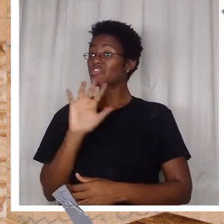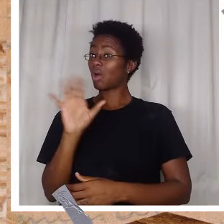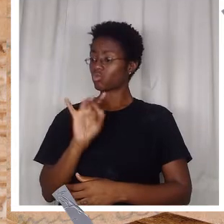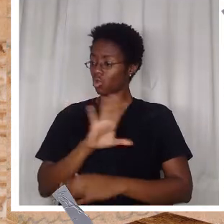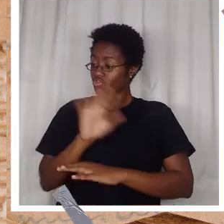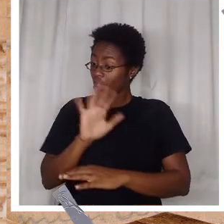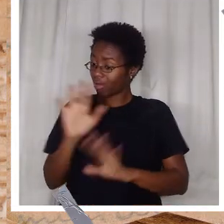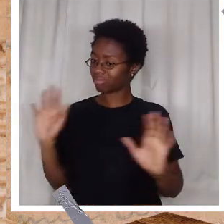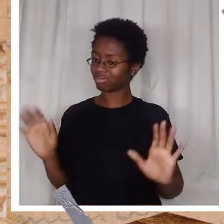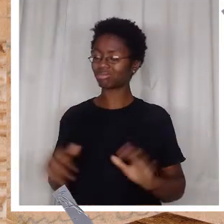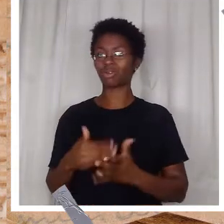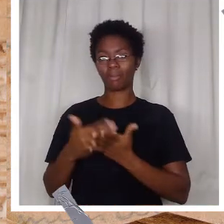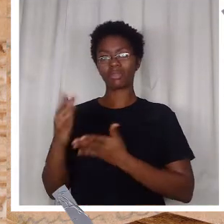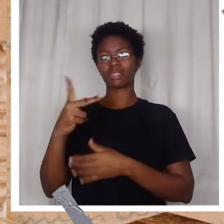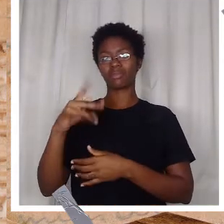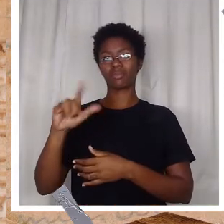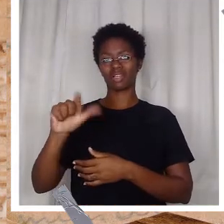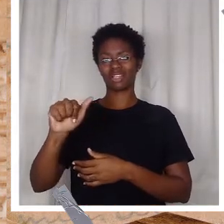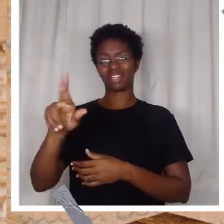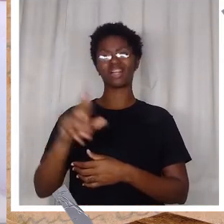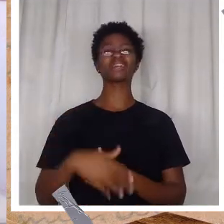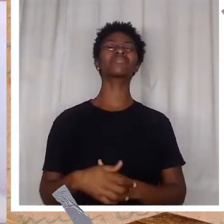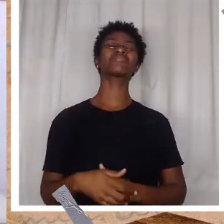Pilar. Só um tchauzinho.